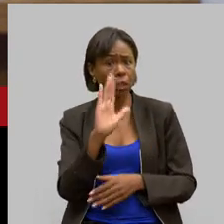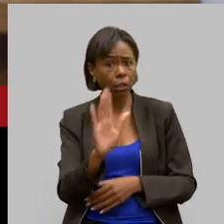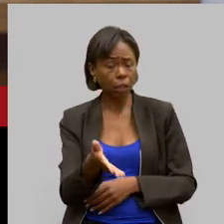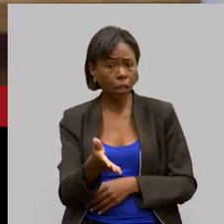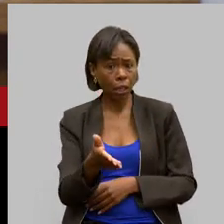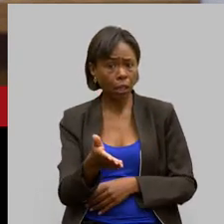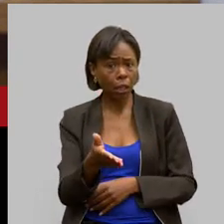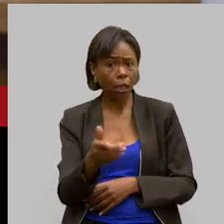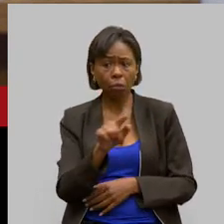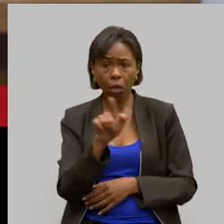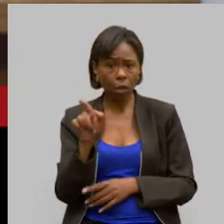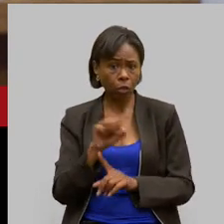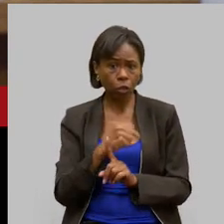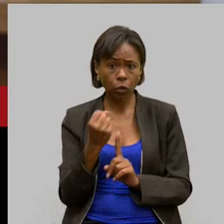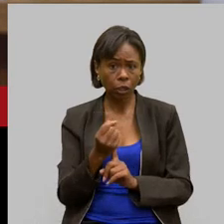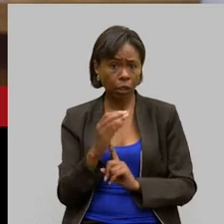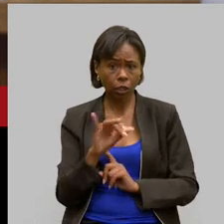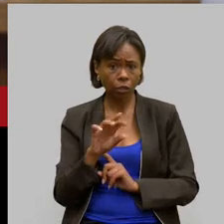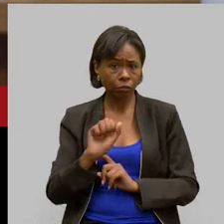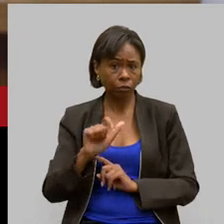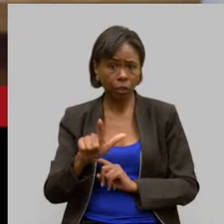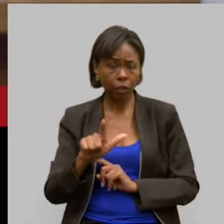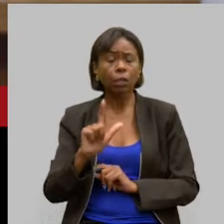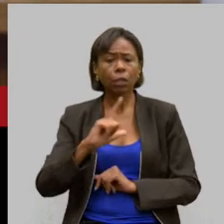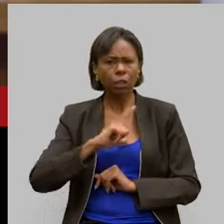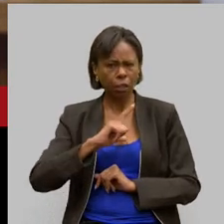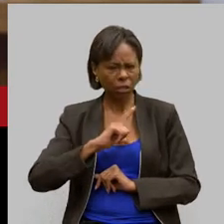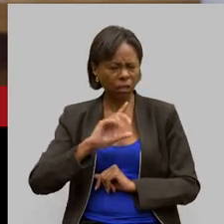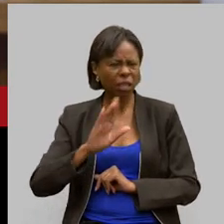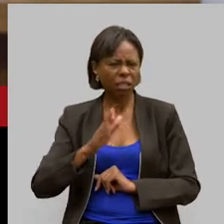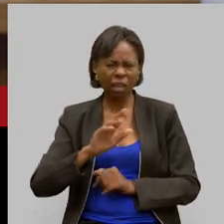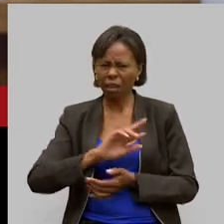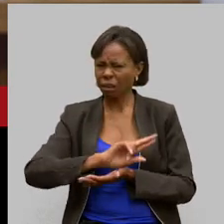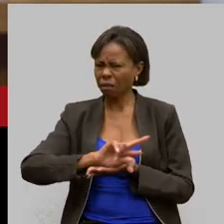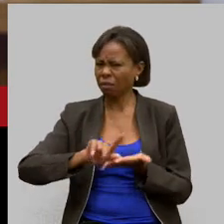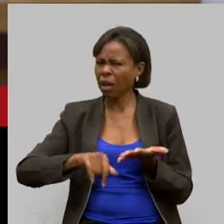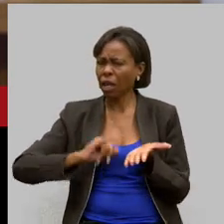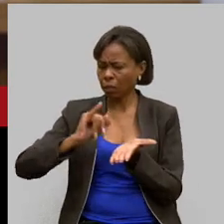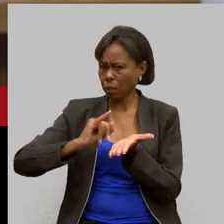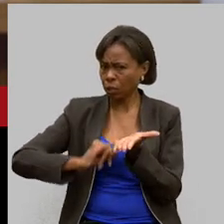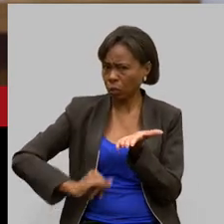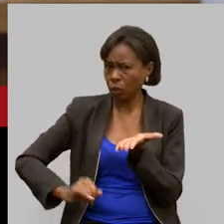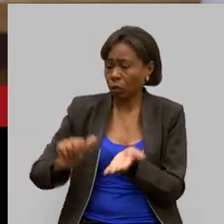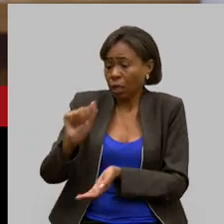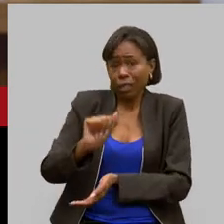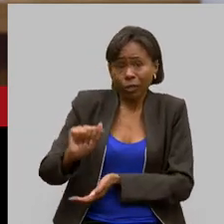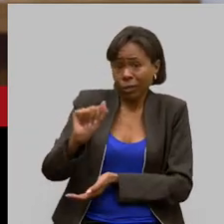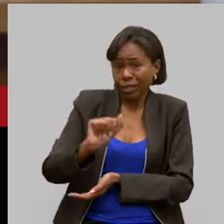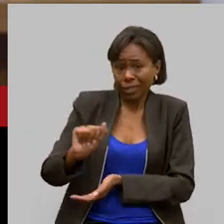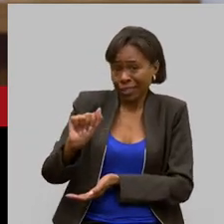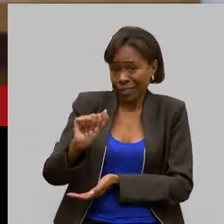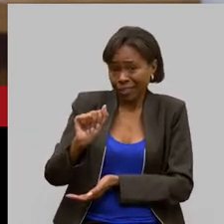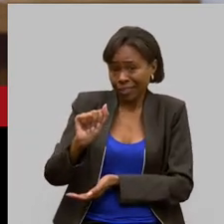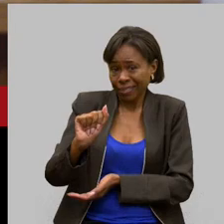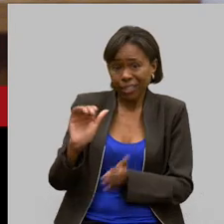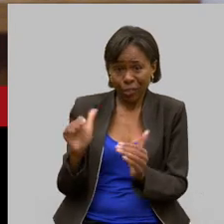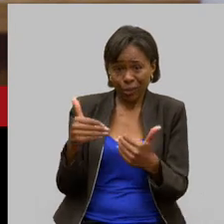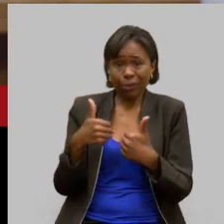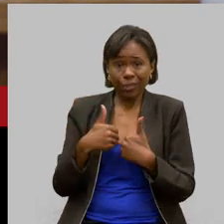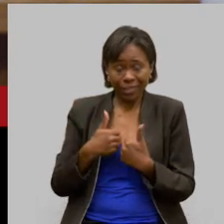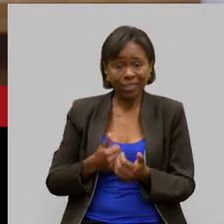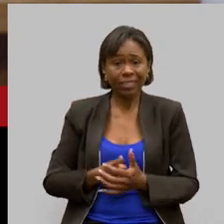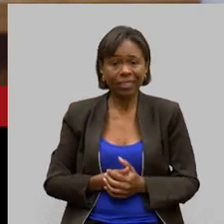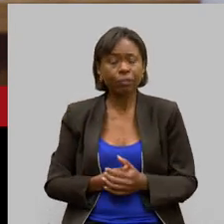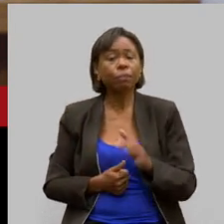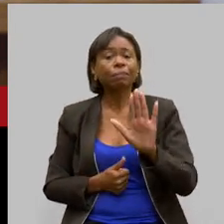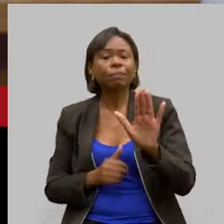civil e nós já temos bastante inscrições de associações de pessoas com autismo pedi para caminhar